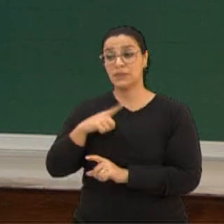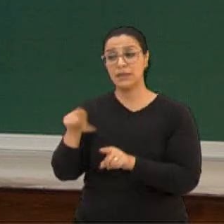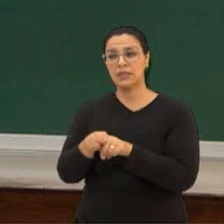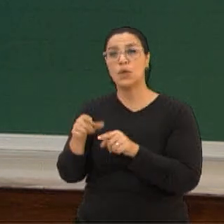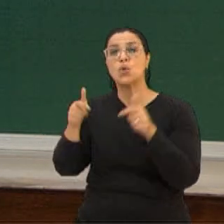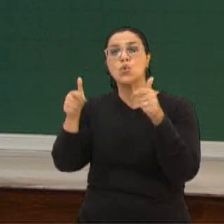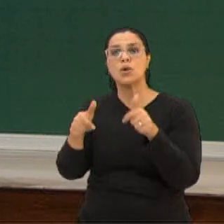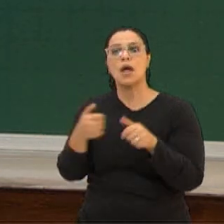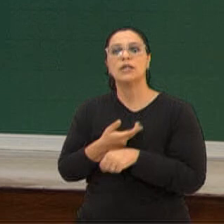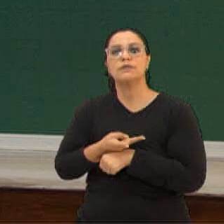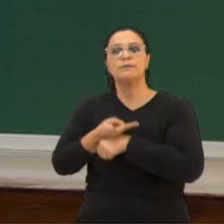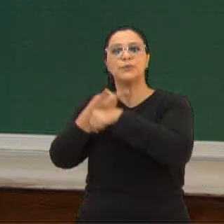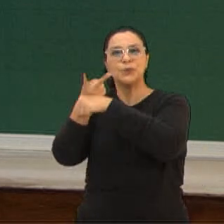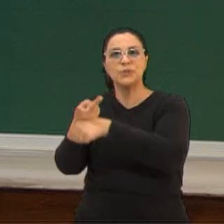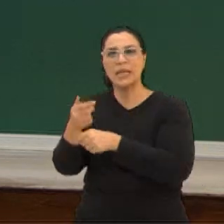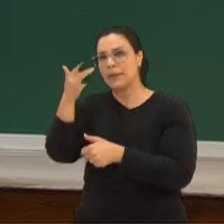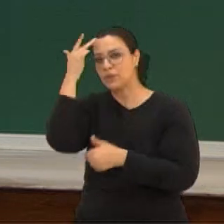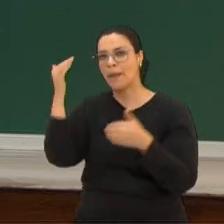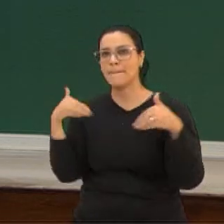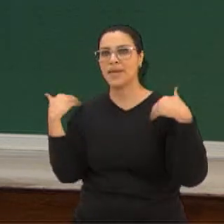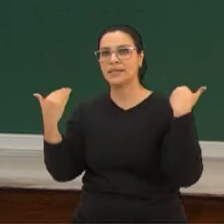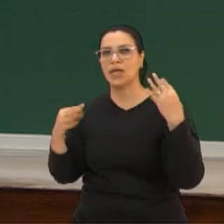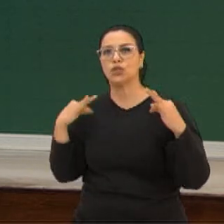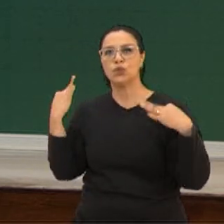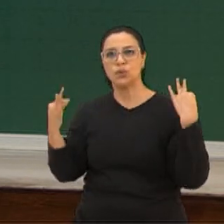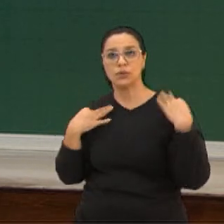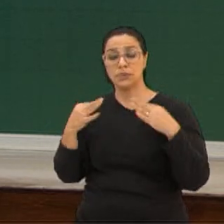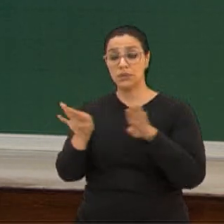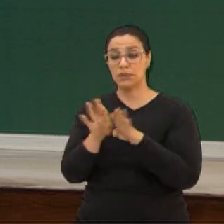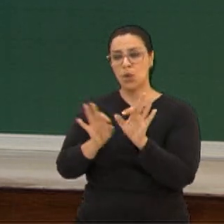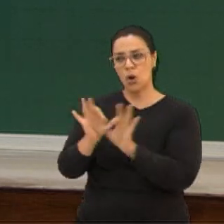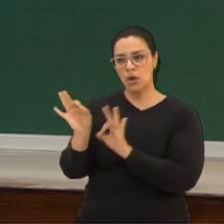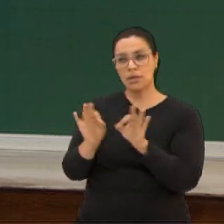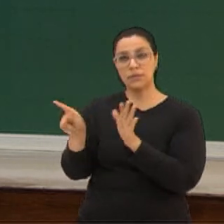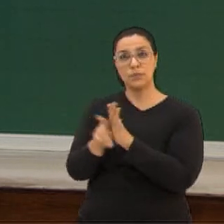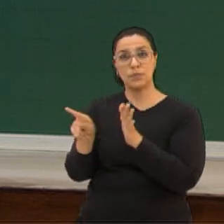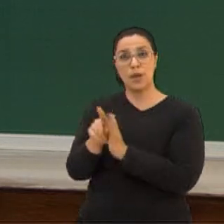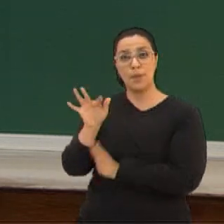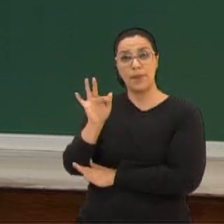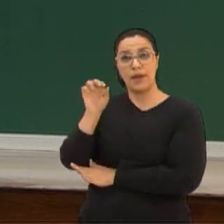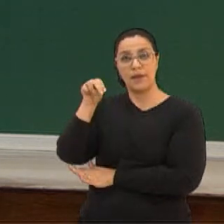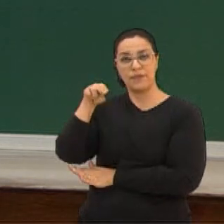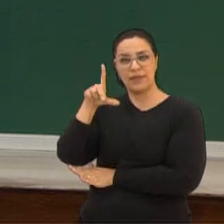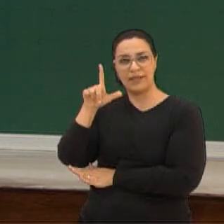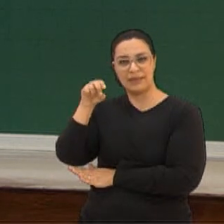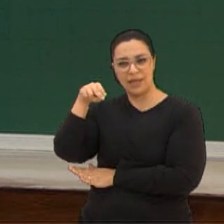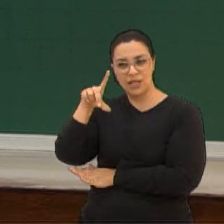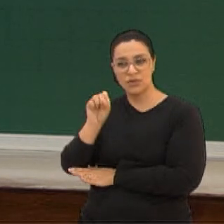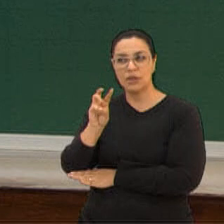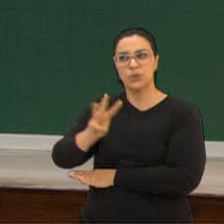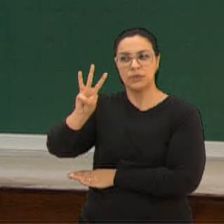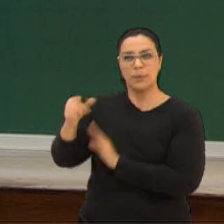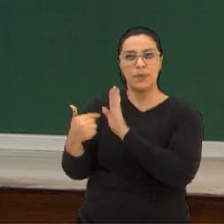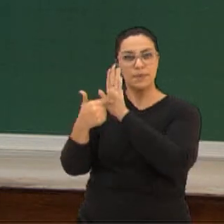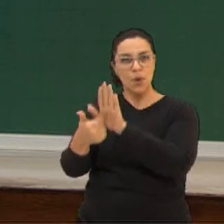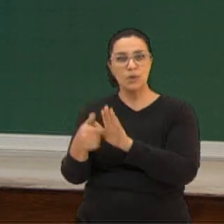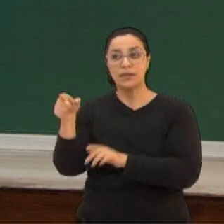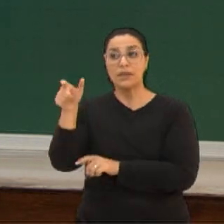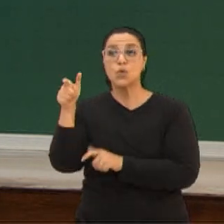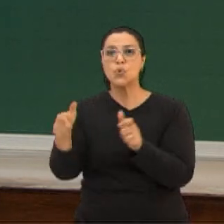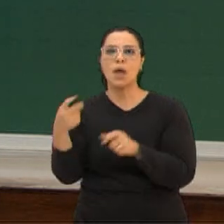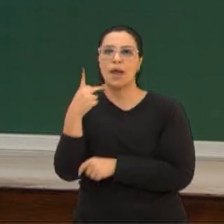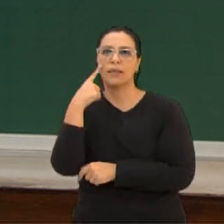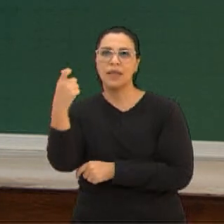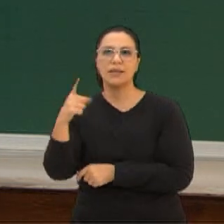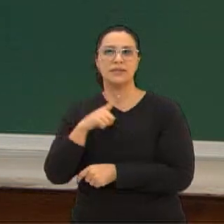um roteiro turístico e que a própria Organização de Turismo da Finlândia vem divulgando isso como um atrativo. Então, a